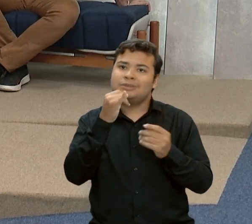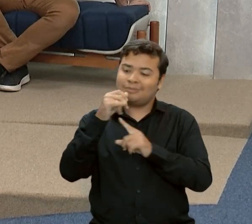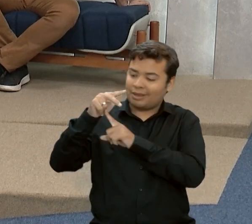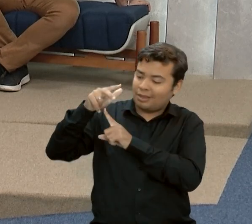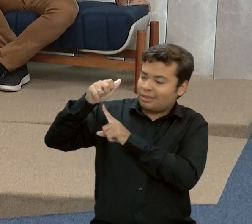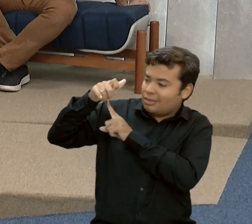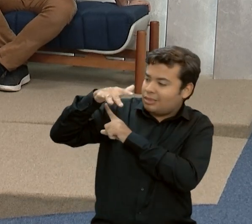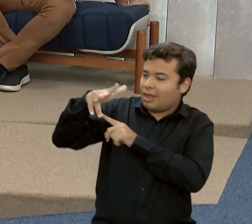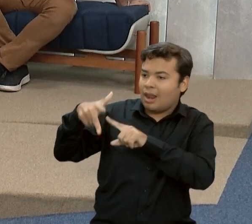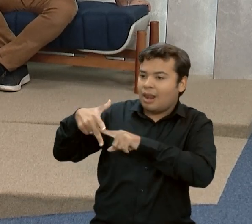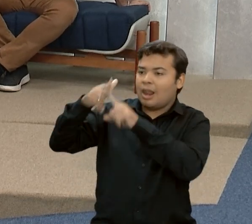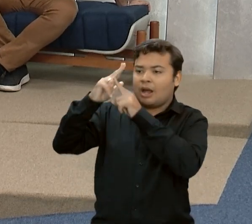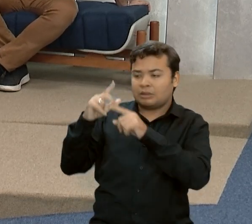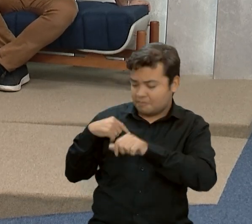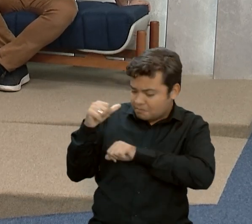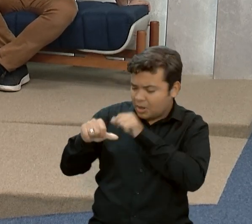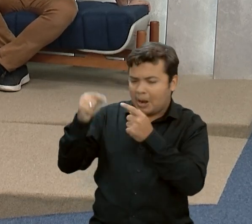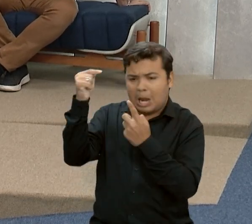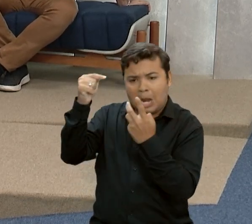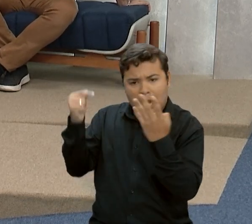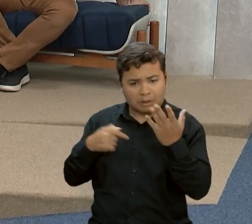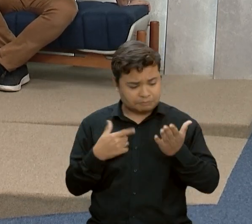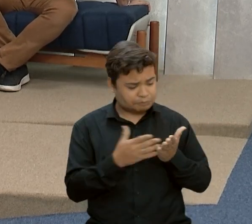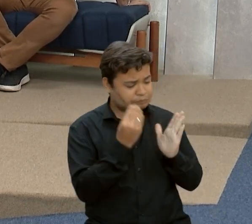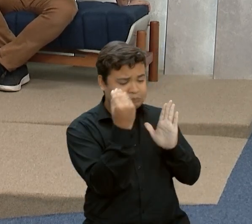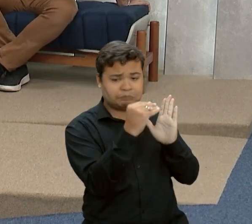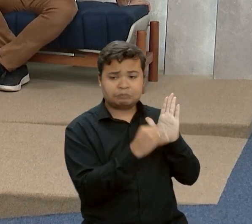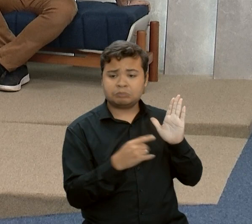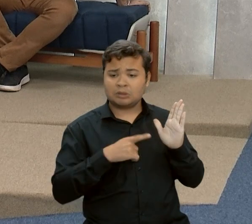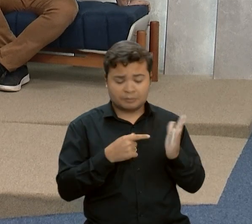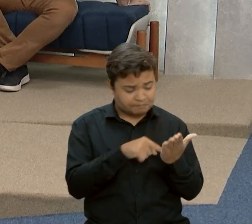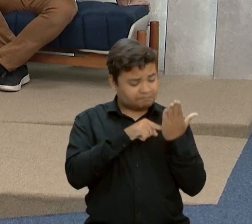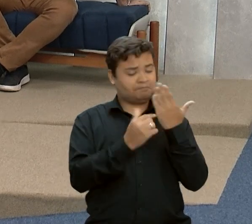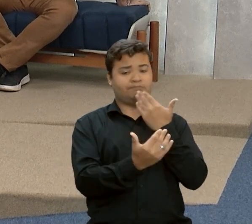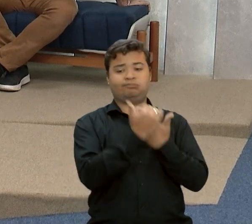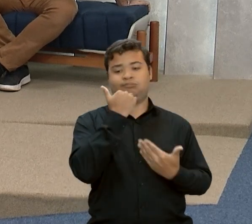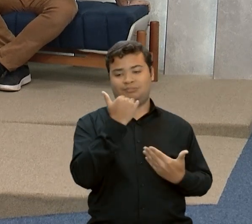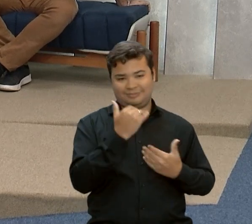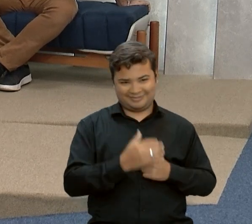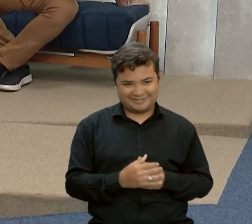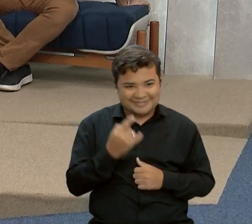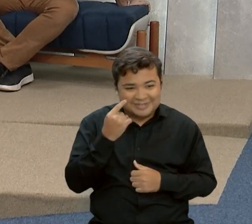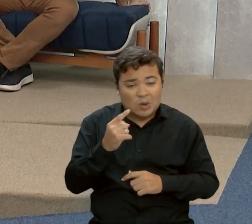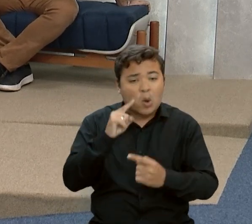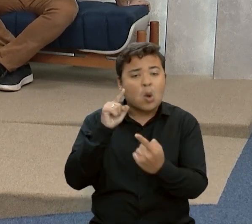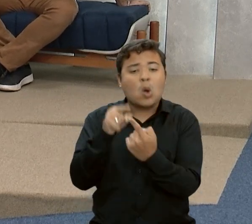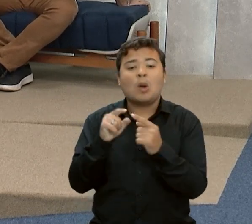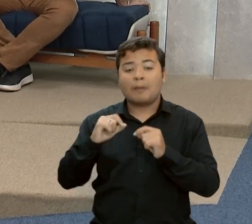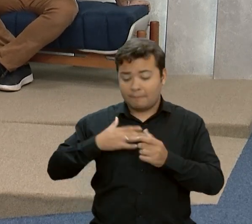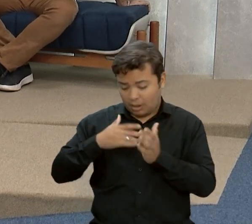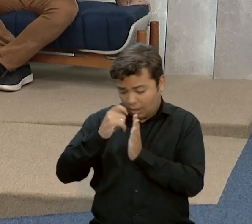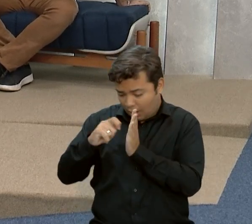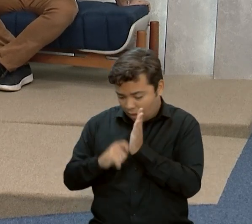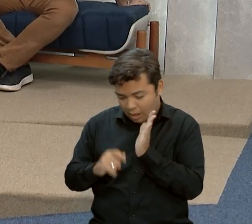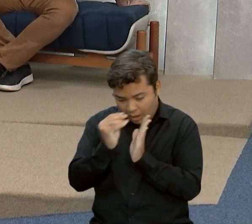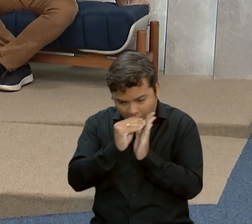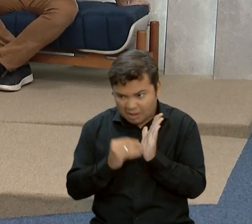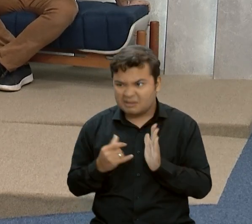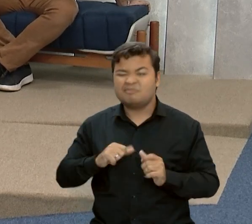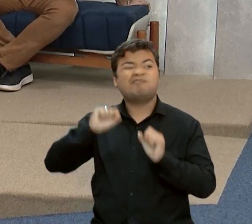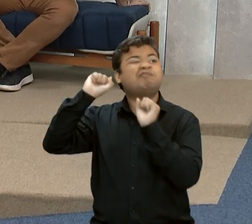mudar os parâmetros, então está tudo aqui. Então, foi com esse objetivo de não jogar essas anotações fora